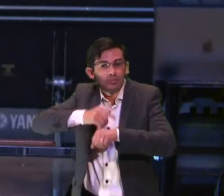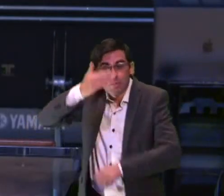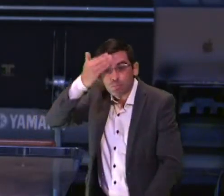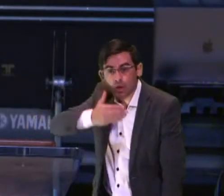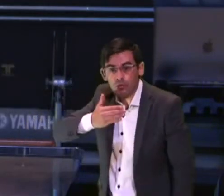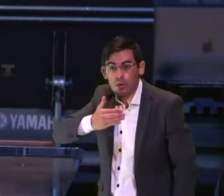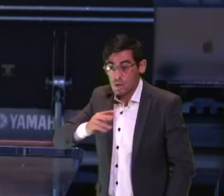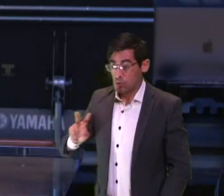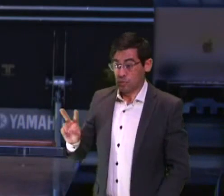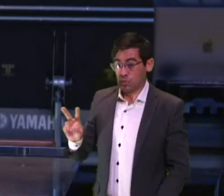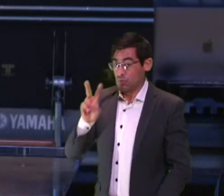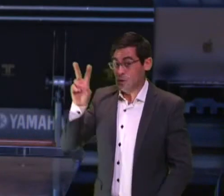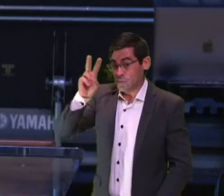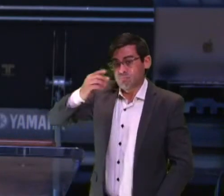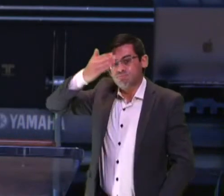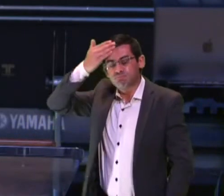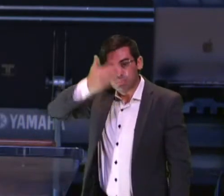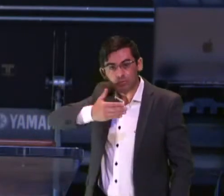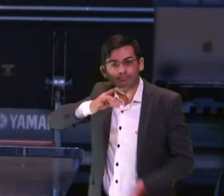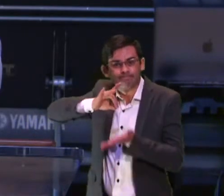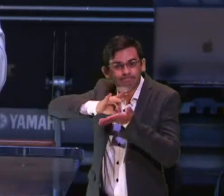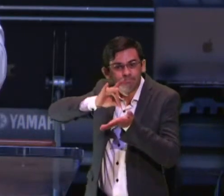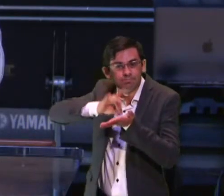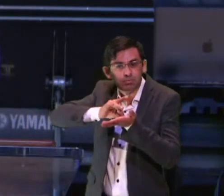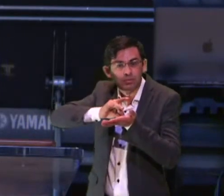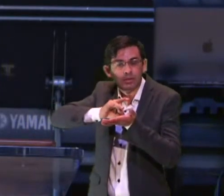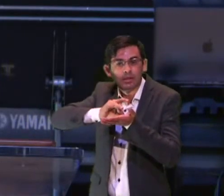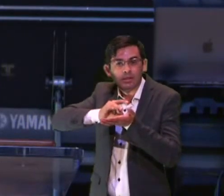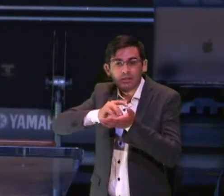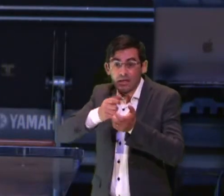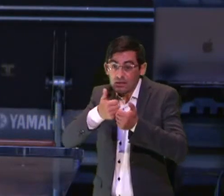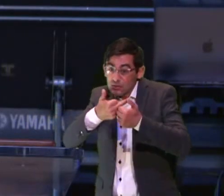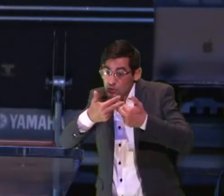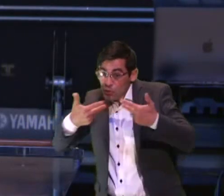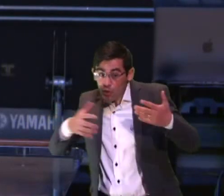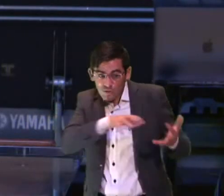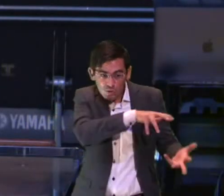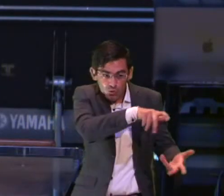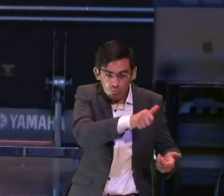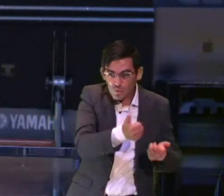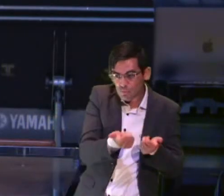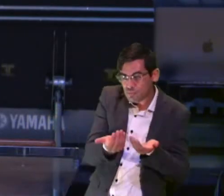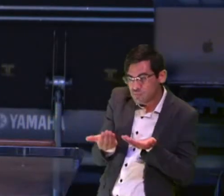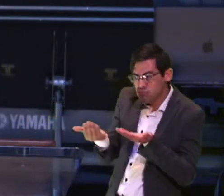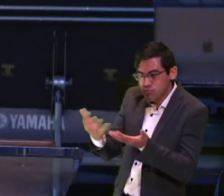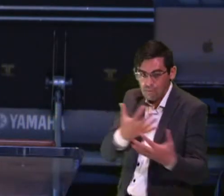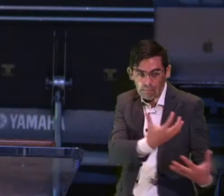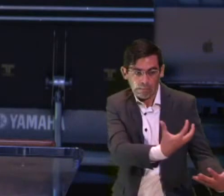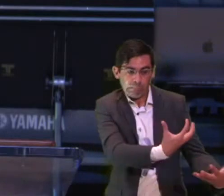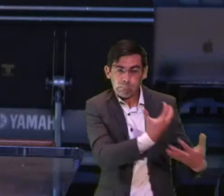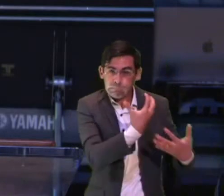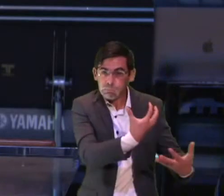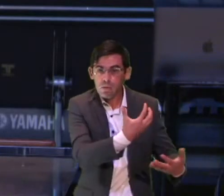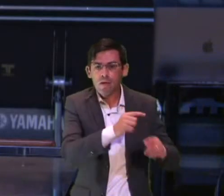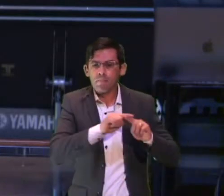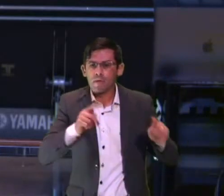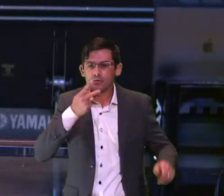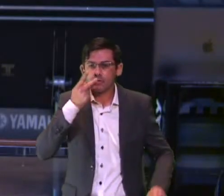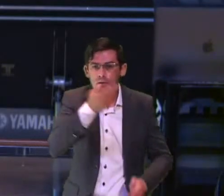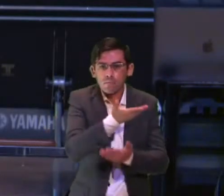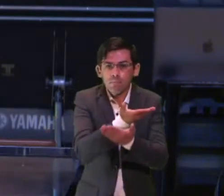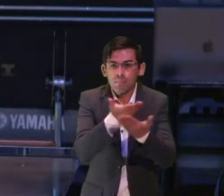valores estão sendo testados, as bandejas estão chegando com convites para você, mas deixa eu lhe